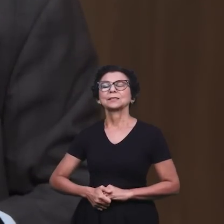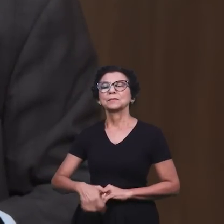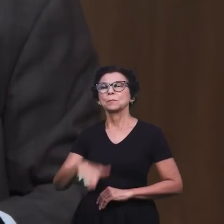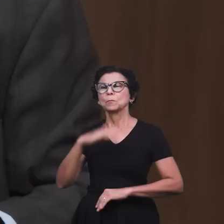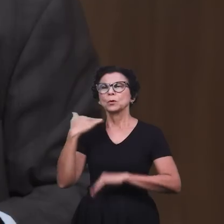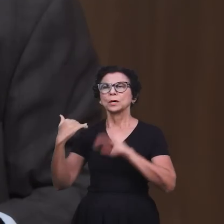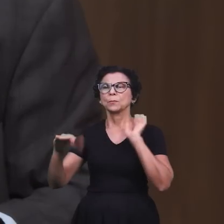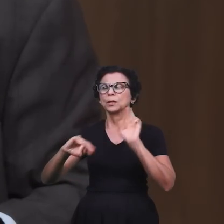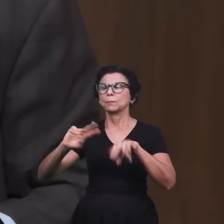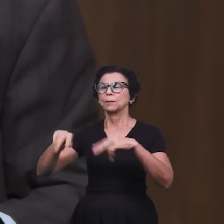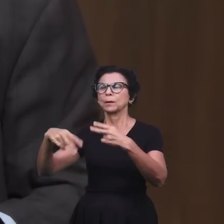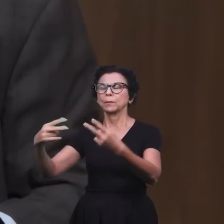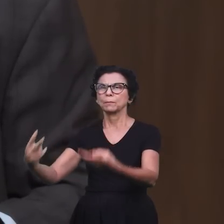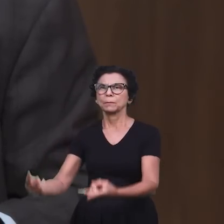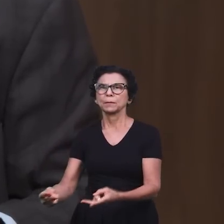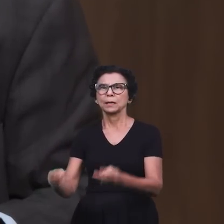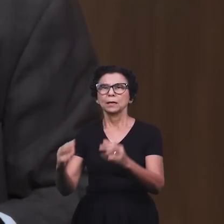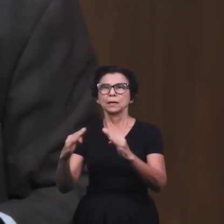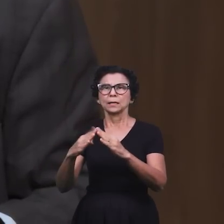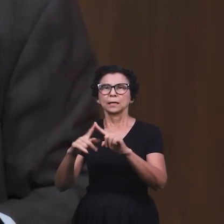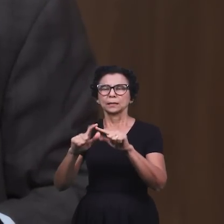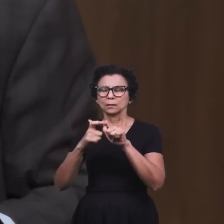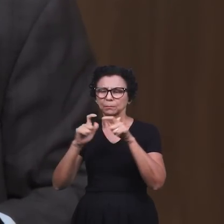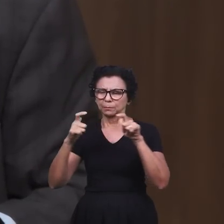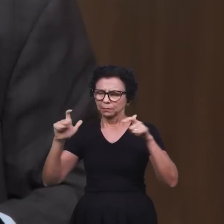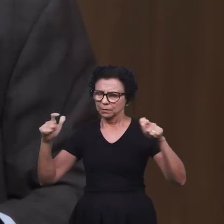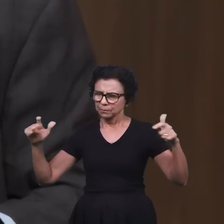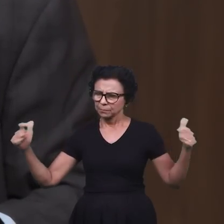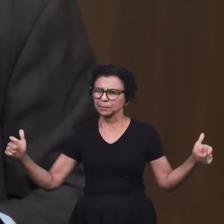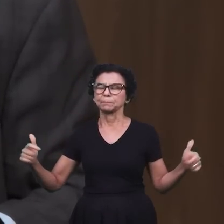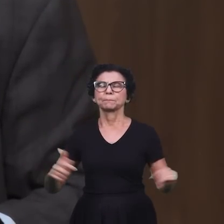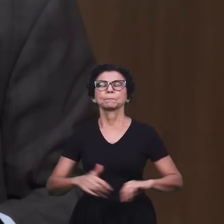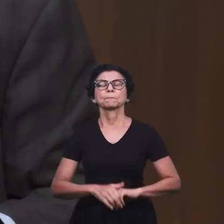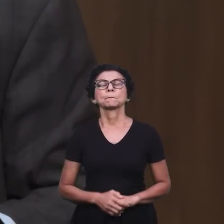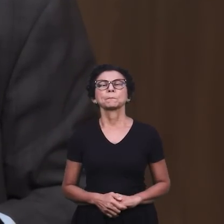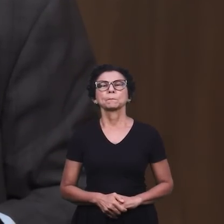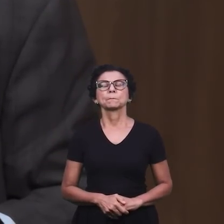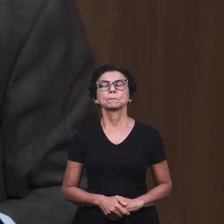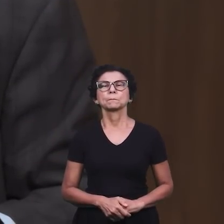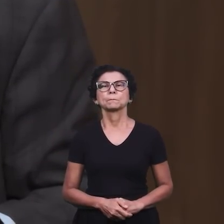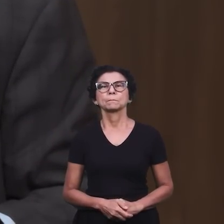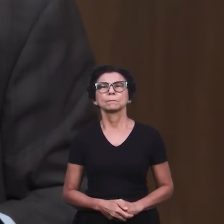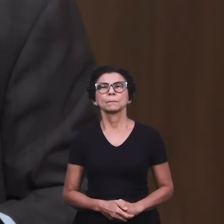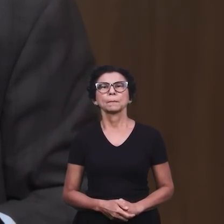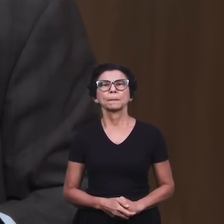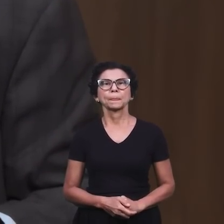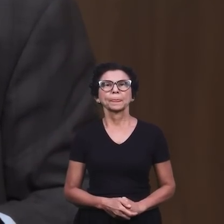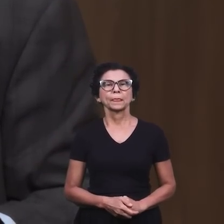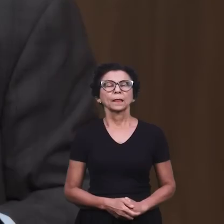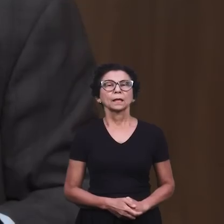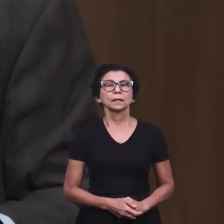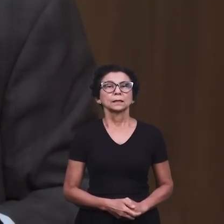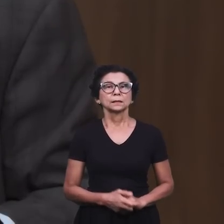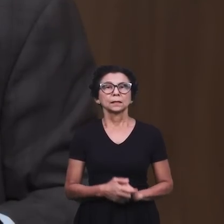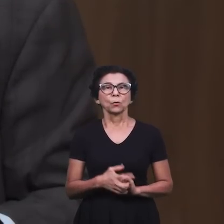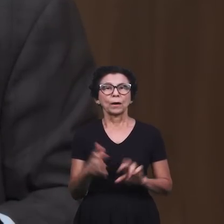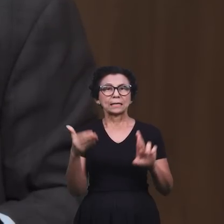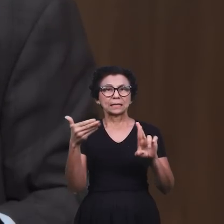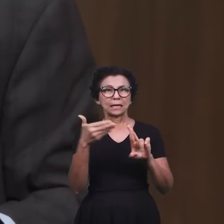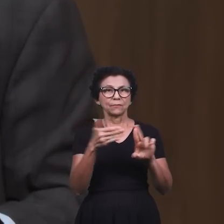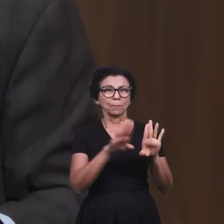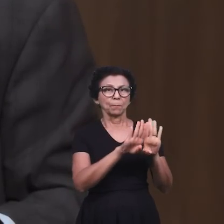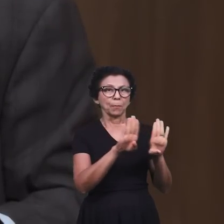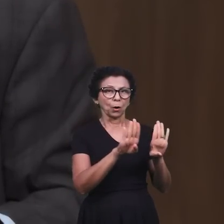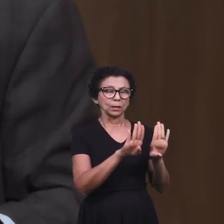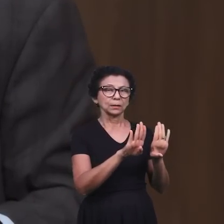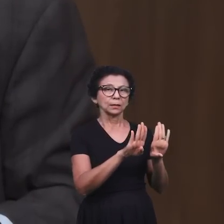adianta. Então, é importante deixar a palavra que as portas do inferno não